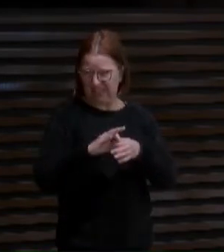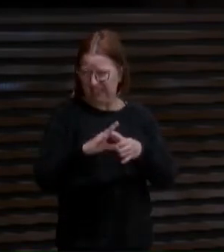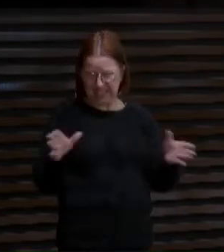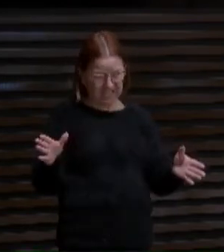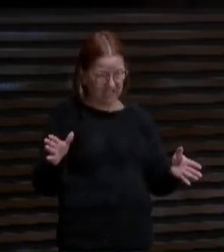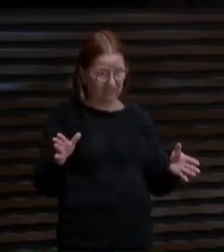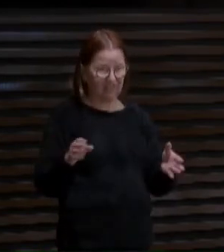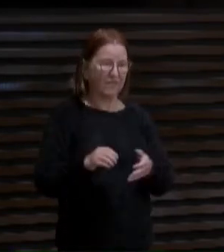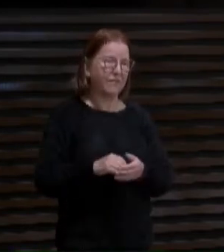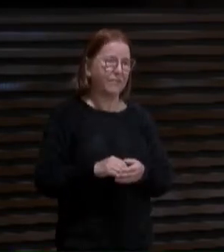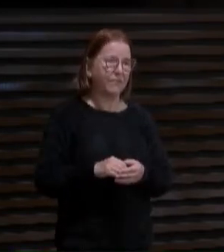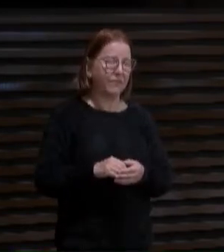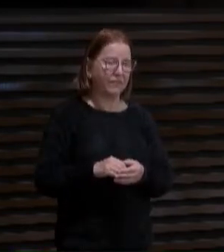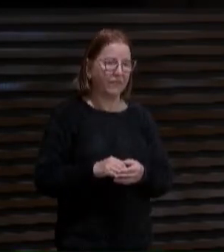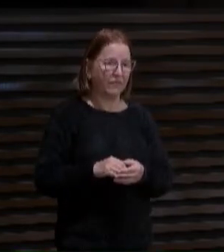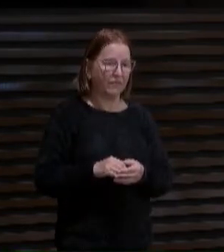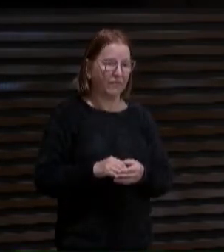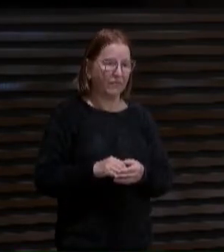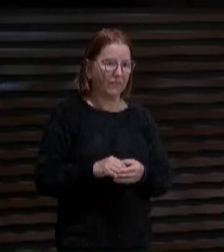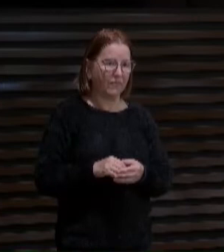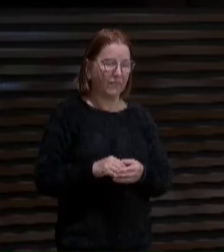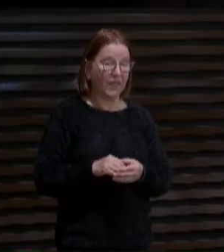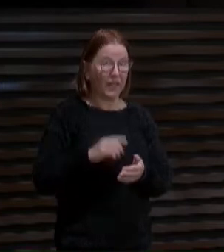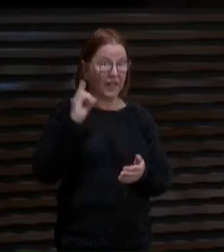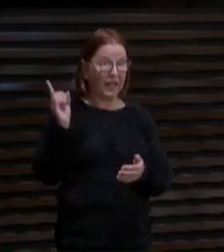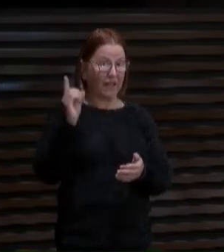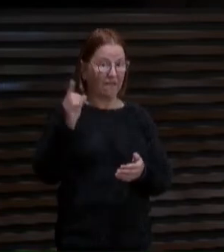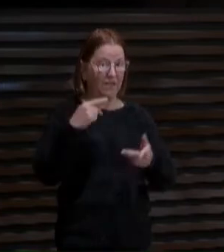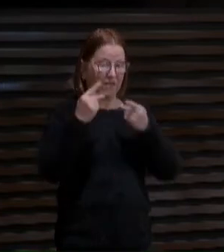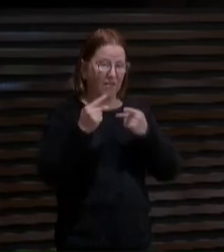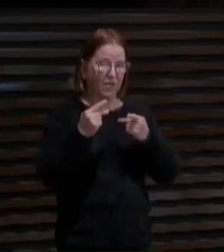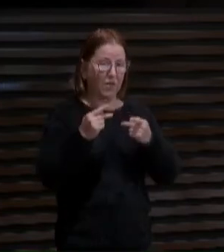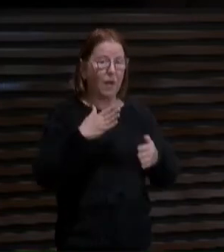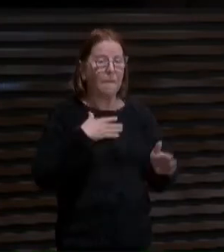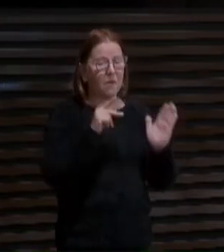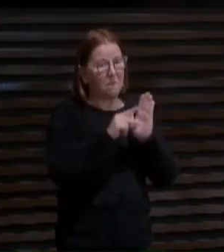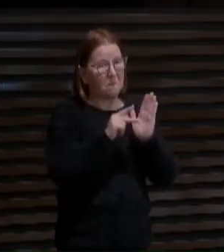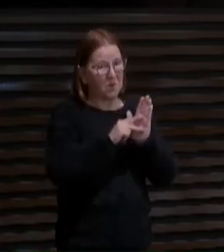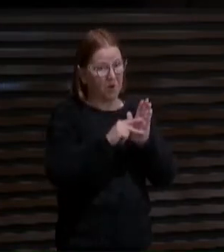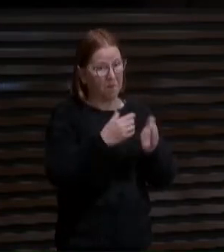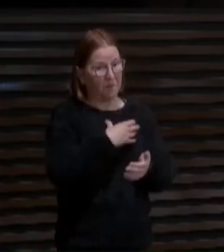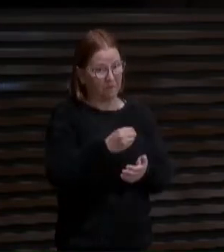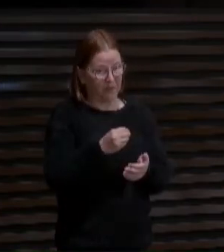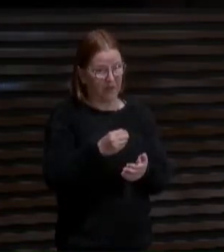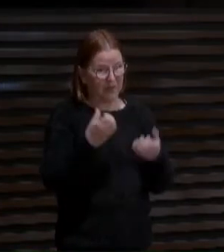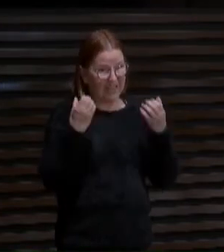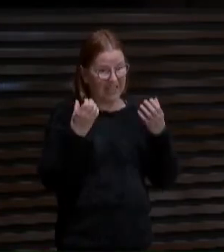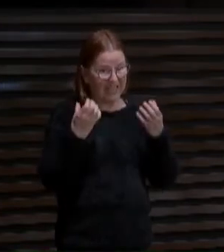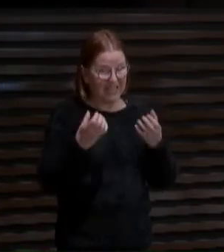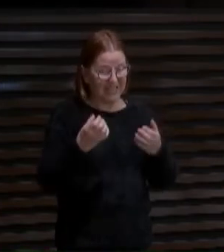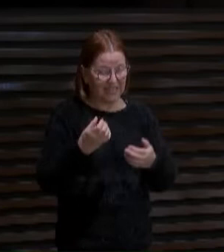todos os seus servos Eis que o meu próprio filho procura tirar minha vida quanto mais ainda esse benjamita